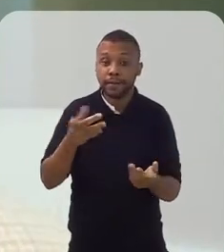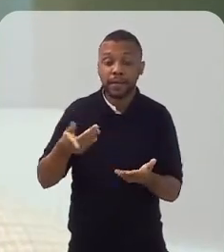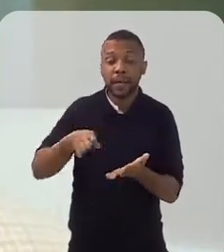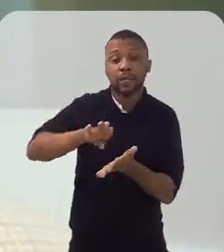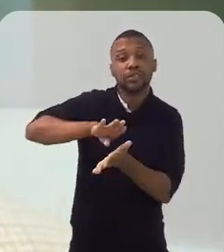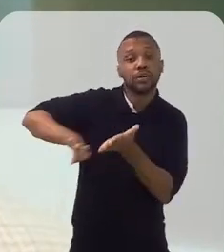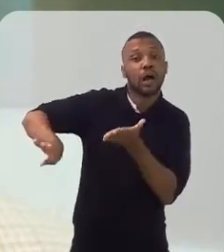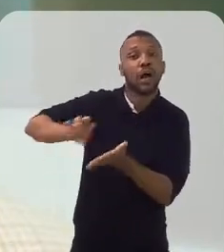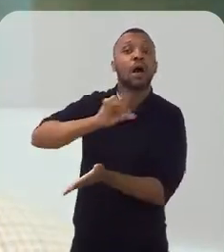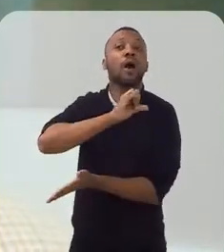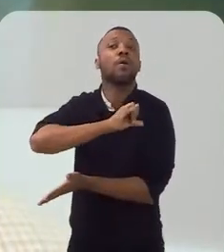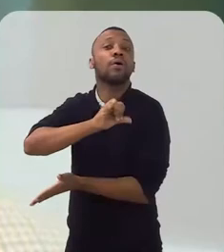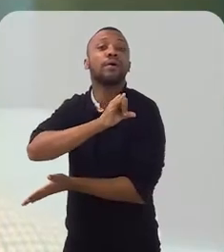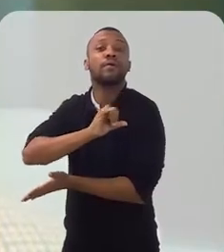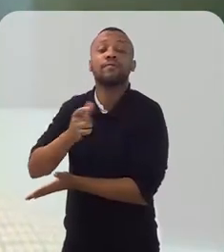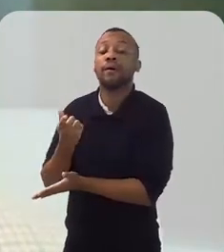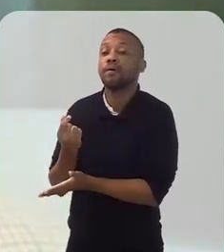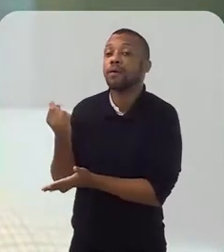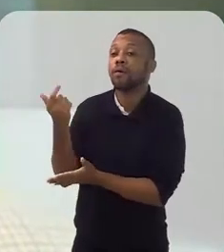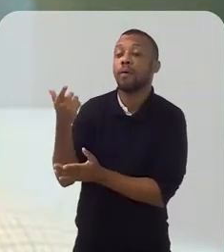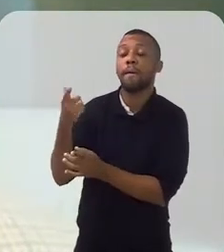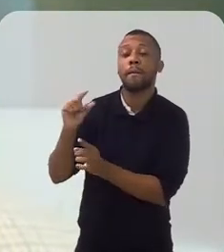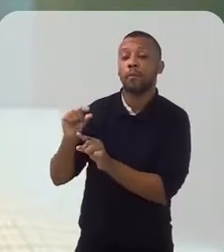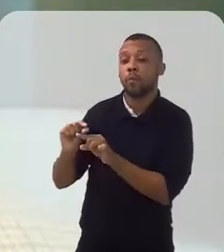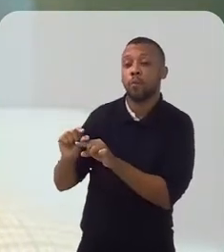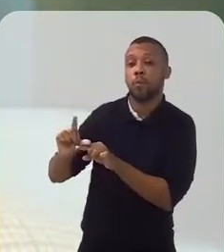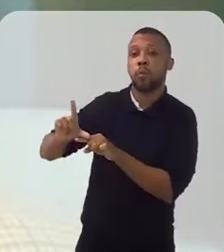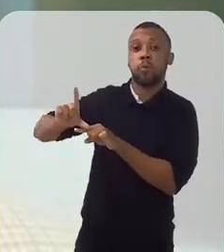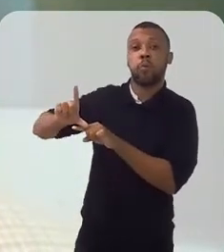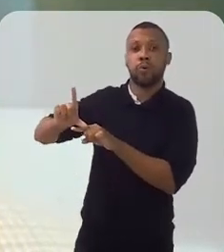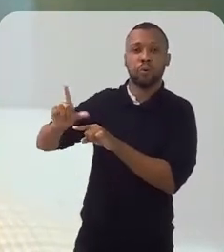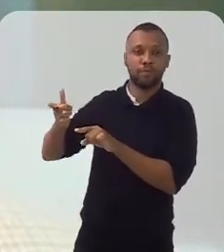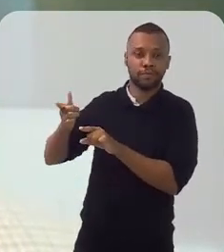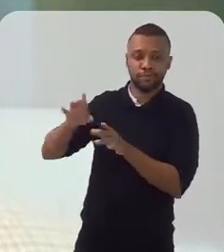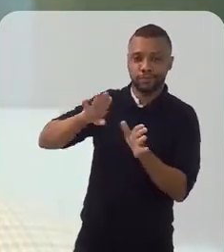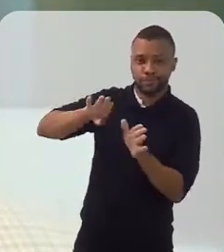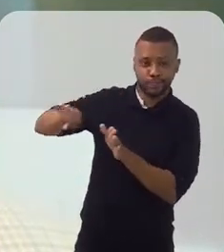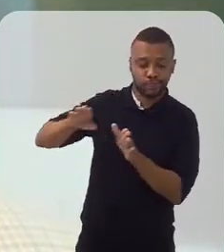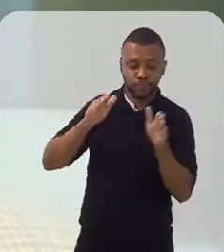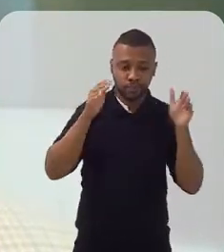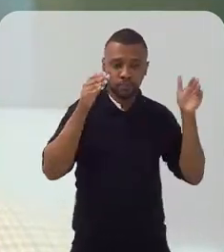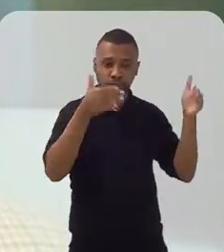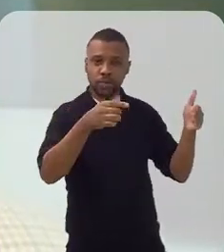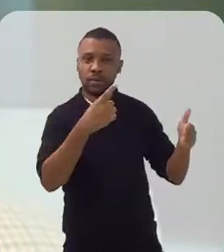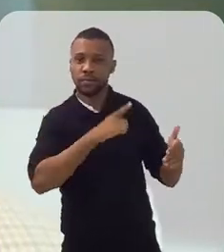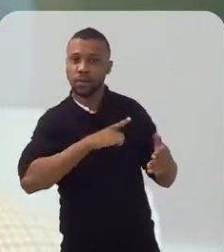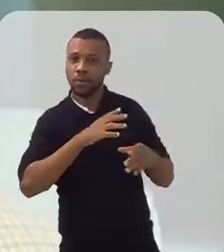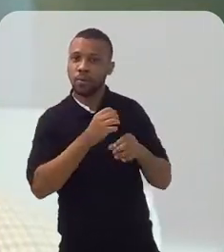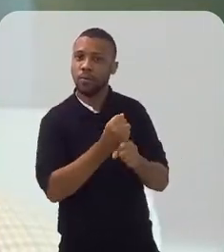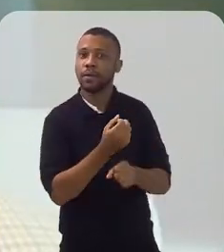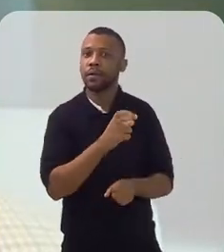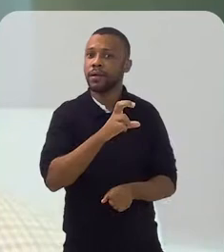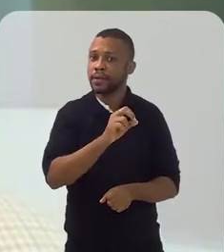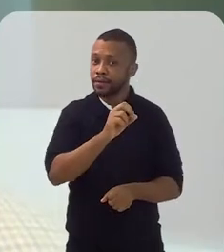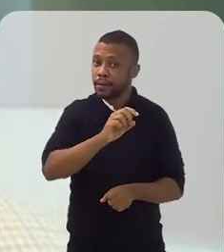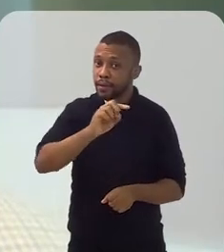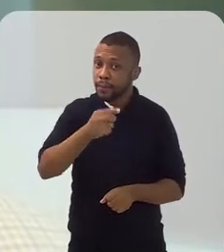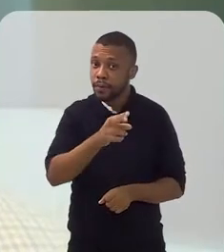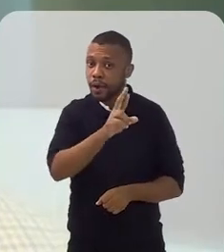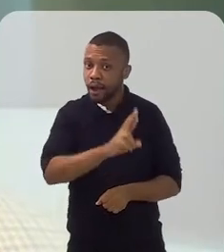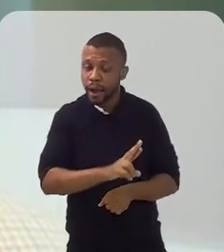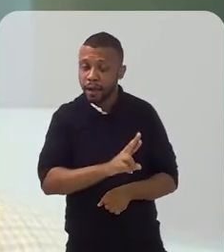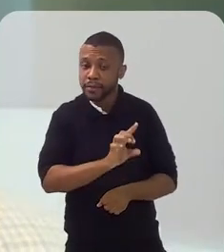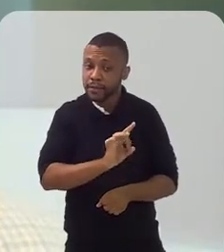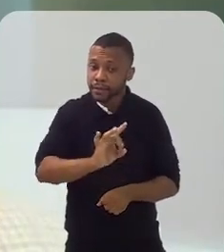cidade do Rio de Janeiro, que foi um valor muito maior, ainda assim nós tivemos uma média de R$ 50 mil por cidade